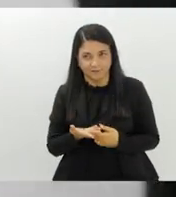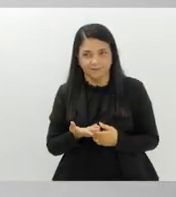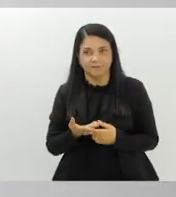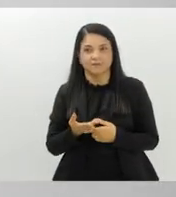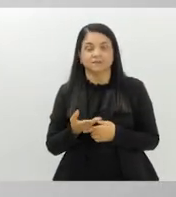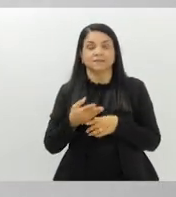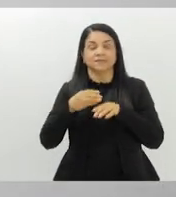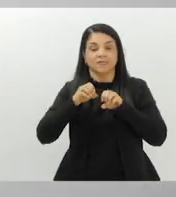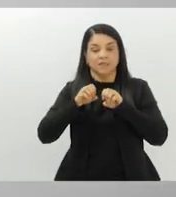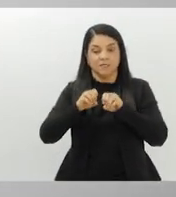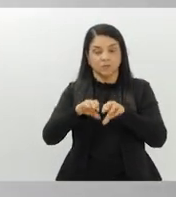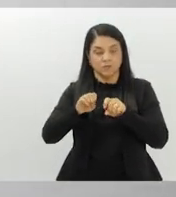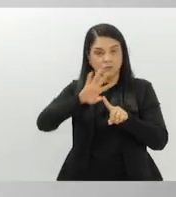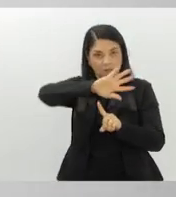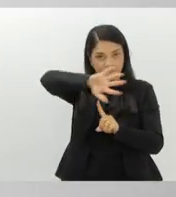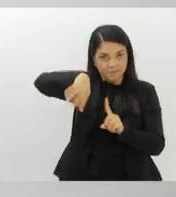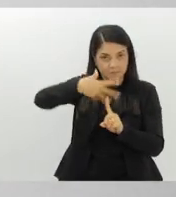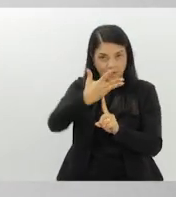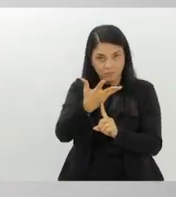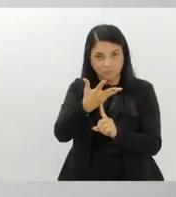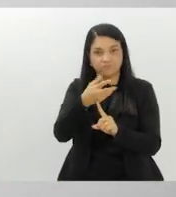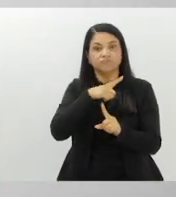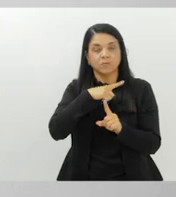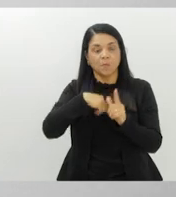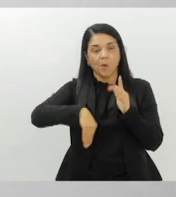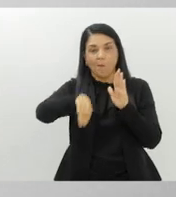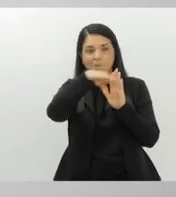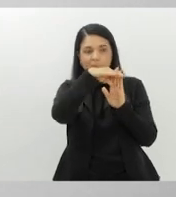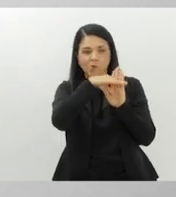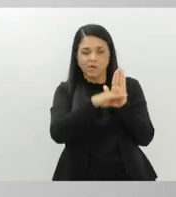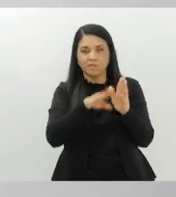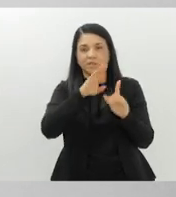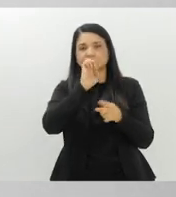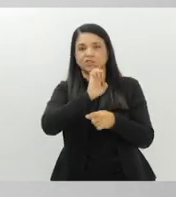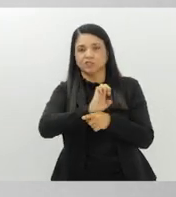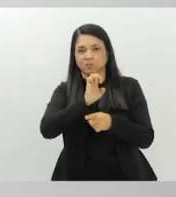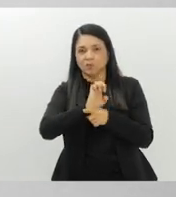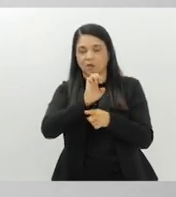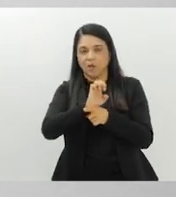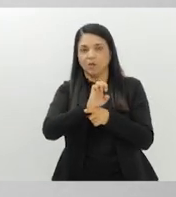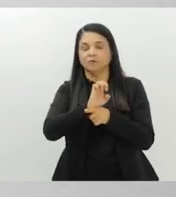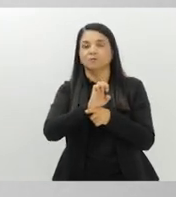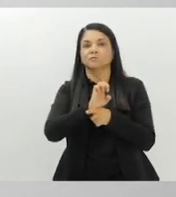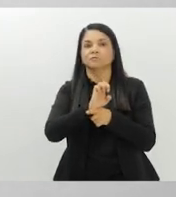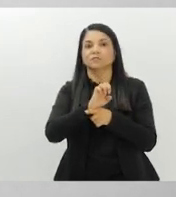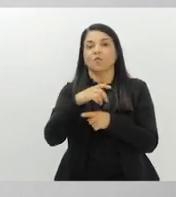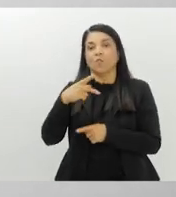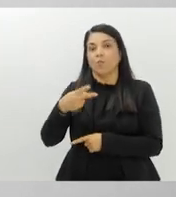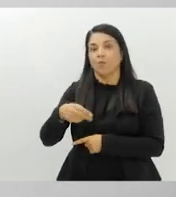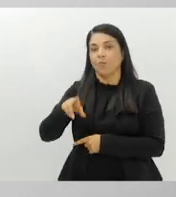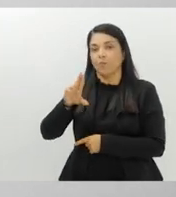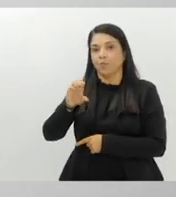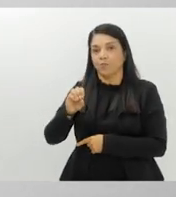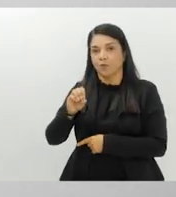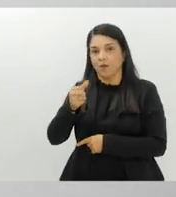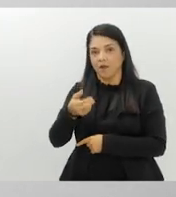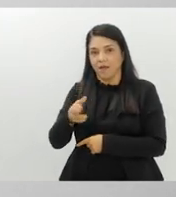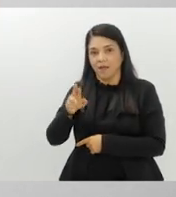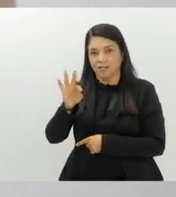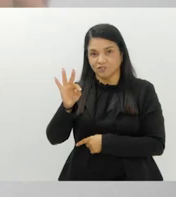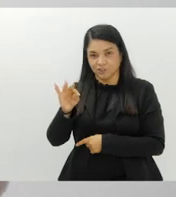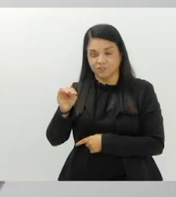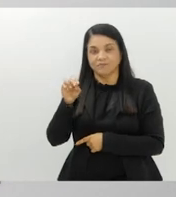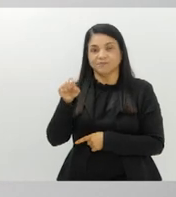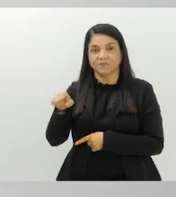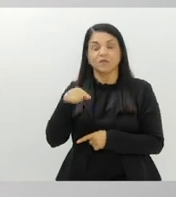falando de educação ambiental, nós temos o Programa Estadual de Educação Ambiental, que é o PROEARG, que é inspirado no PRONEA, que é o